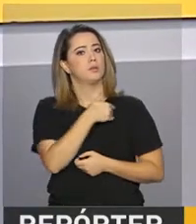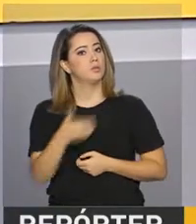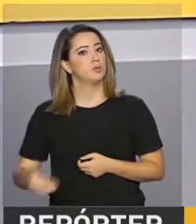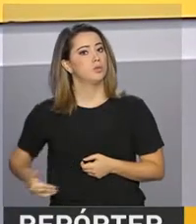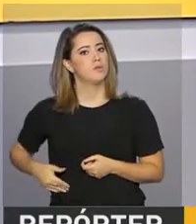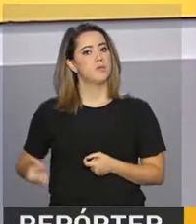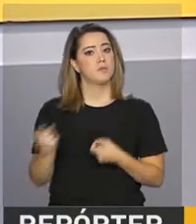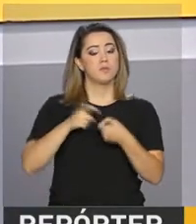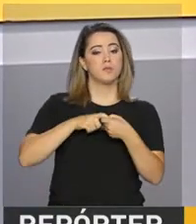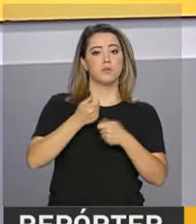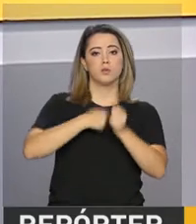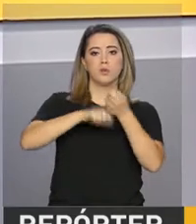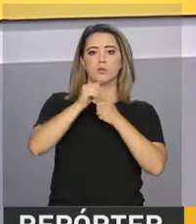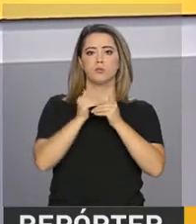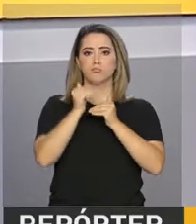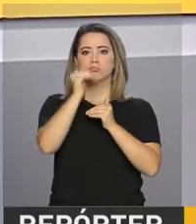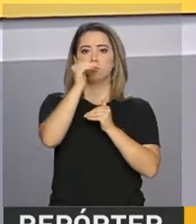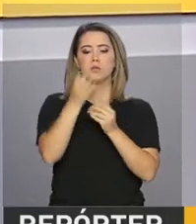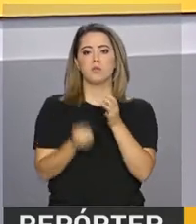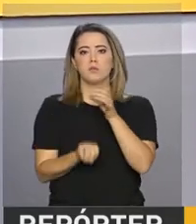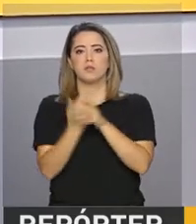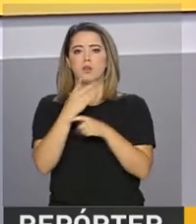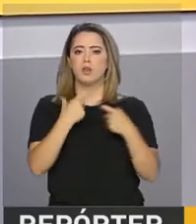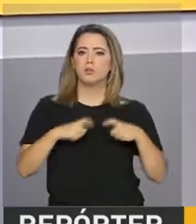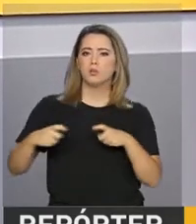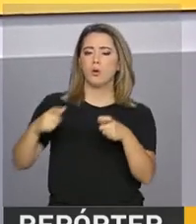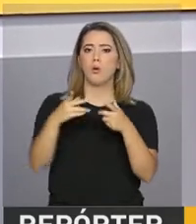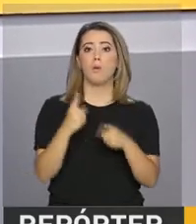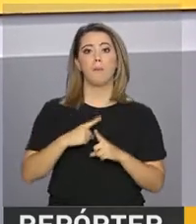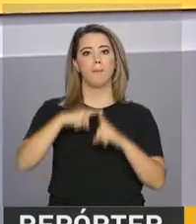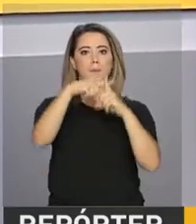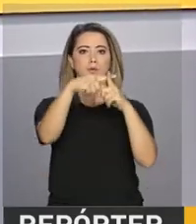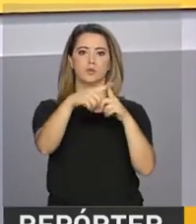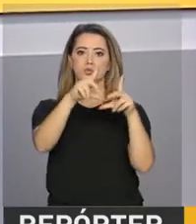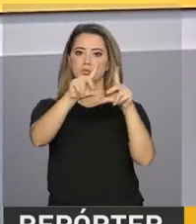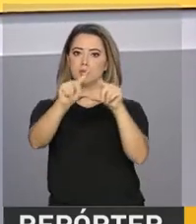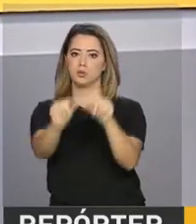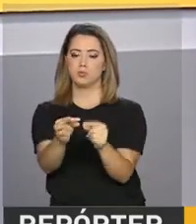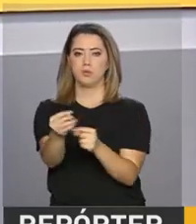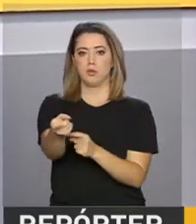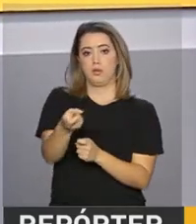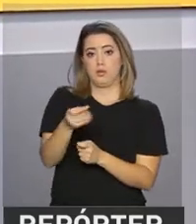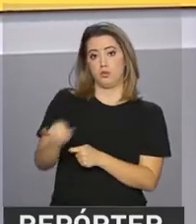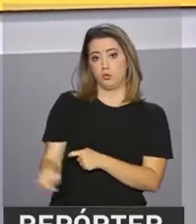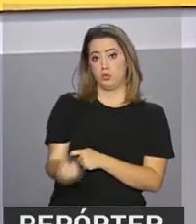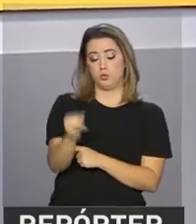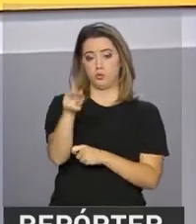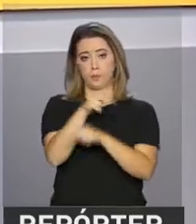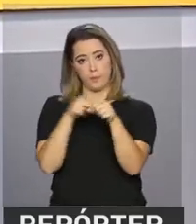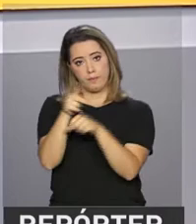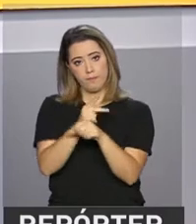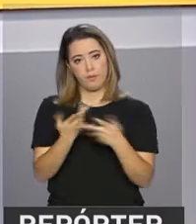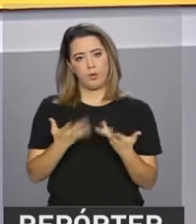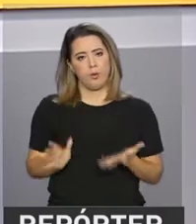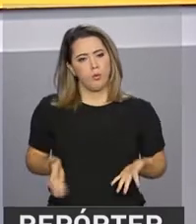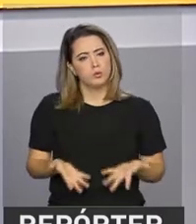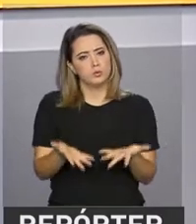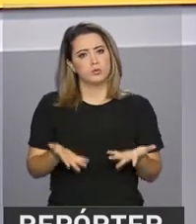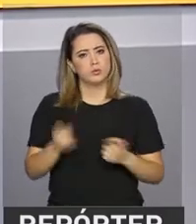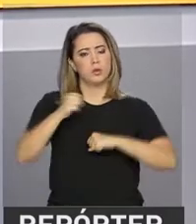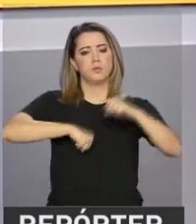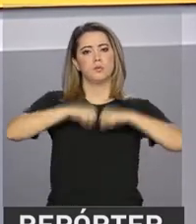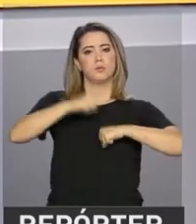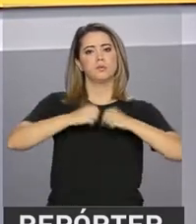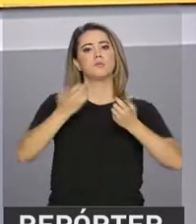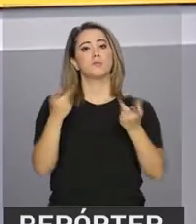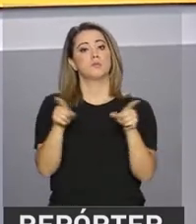para recuperar a economia tem criado um cenário positivo para a redução das taxas de juros no país um estímulo para a produção